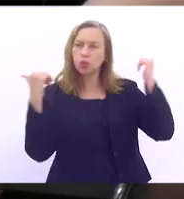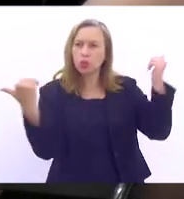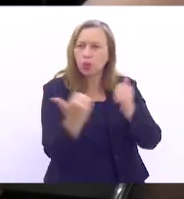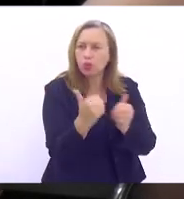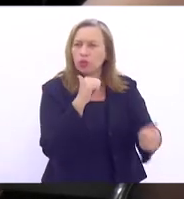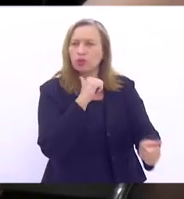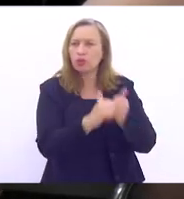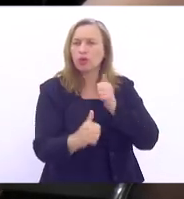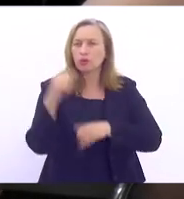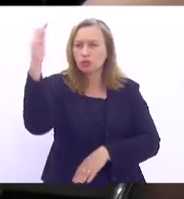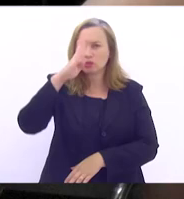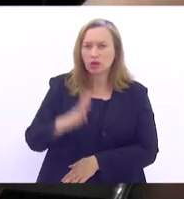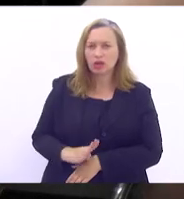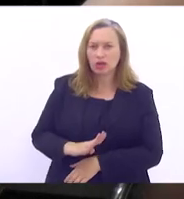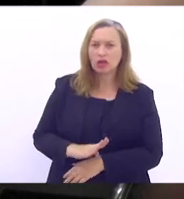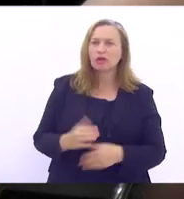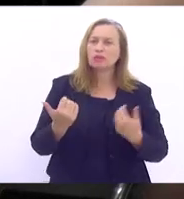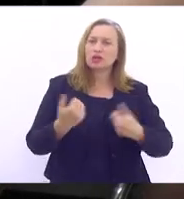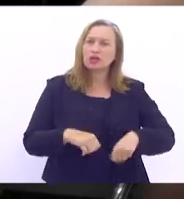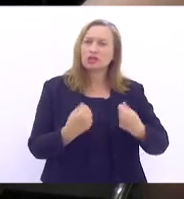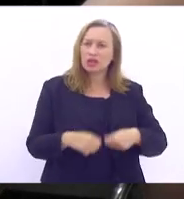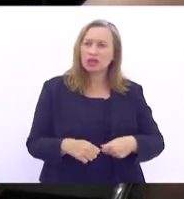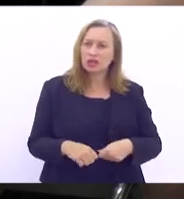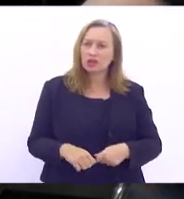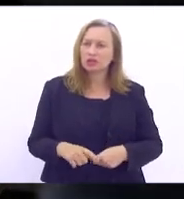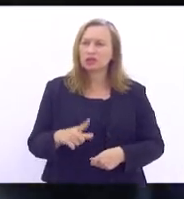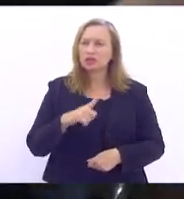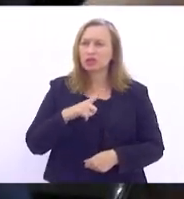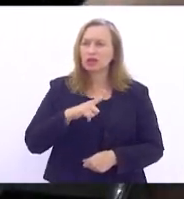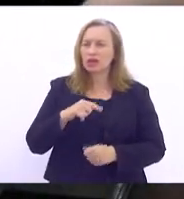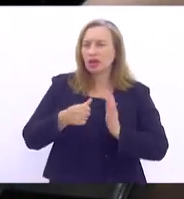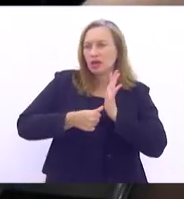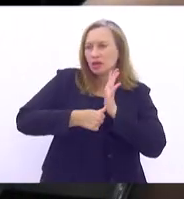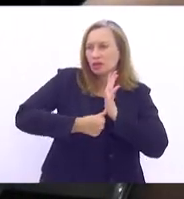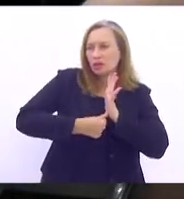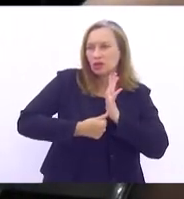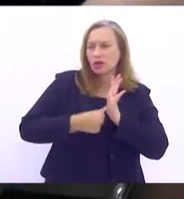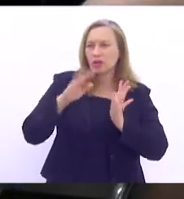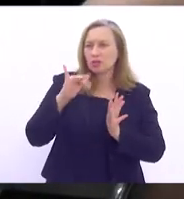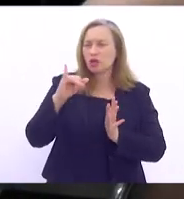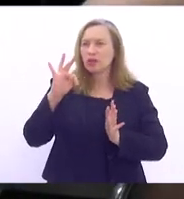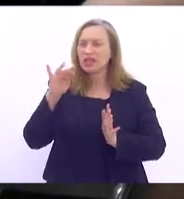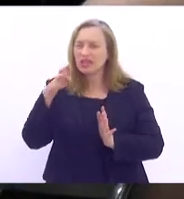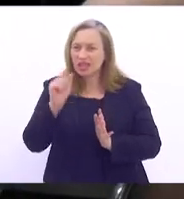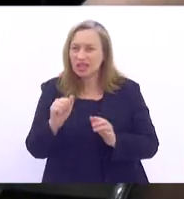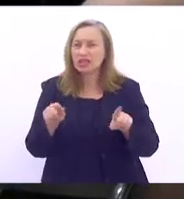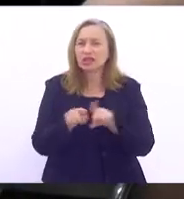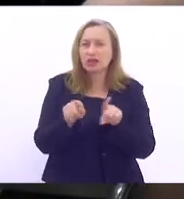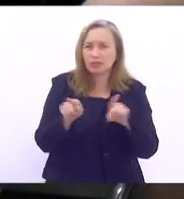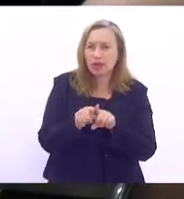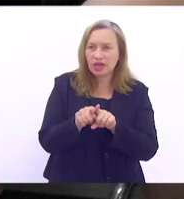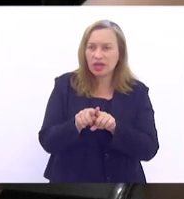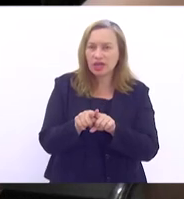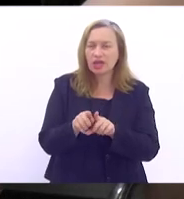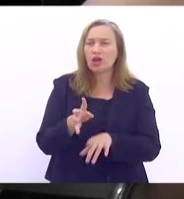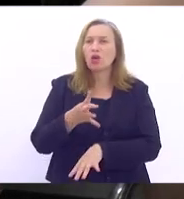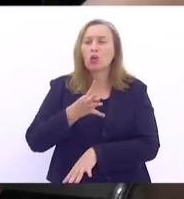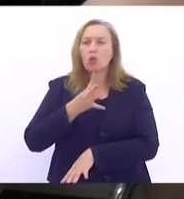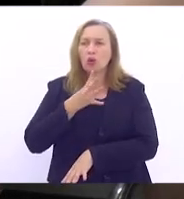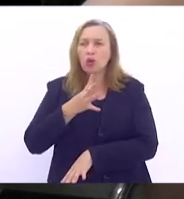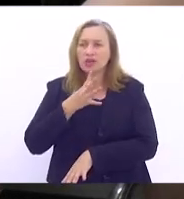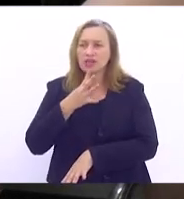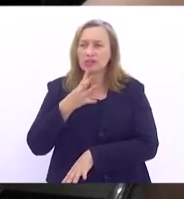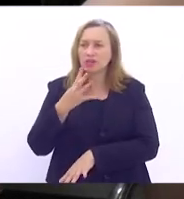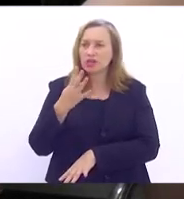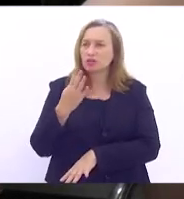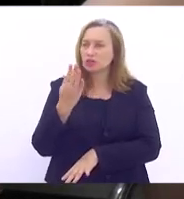no Brasil deverão contar com a biometria e com o reconhecimento facial. Então, a partir daqui a 2 anos, todos os estados vão